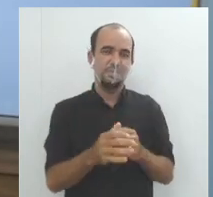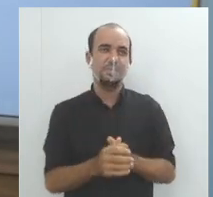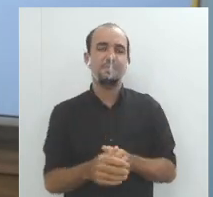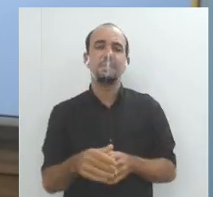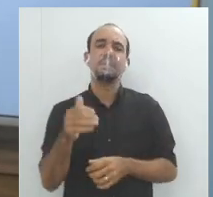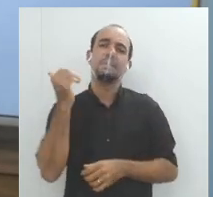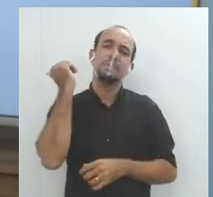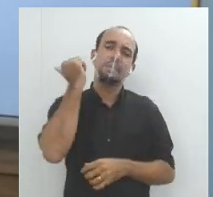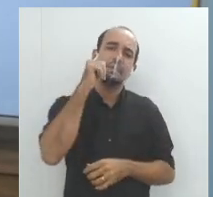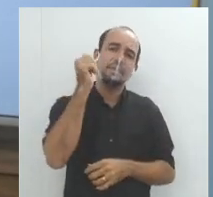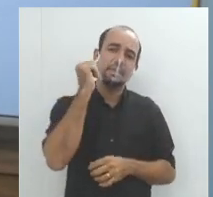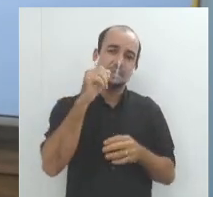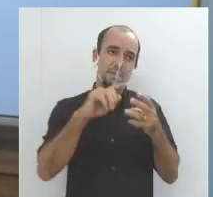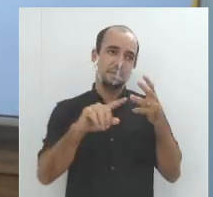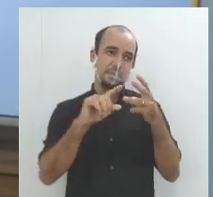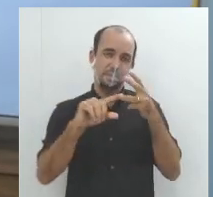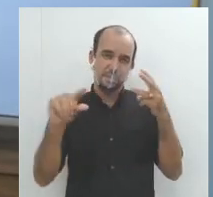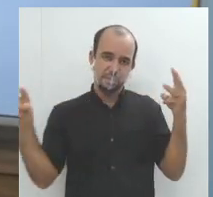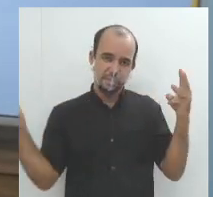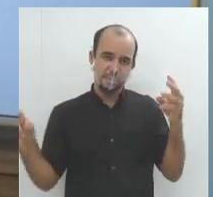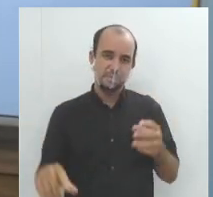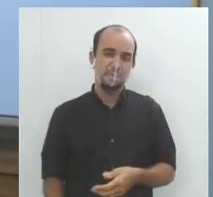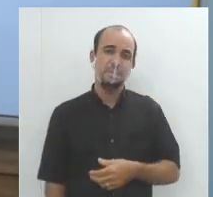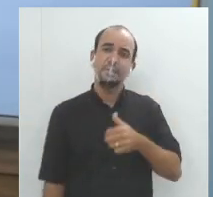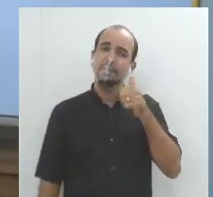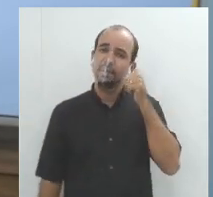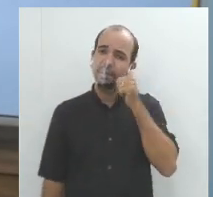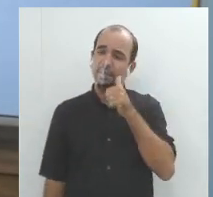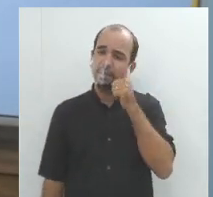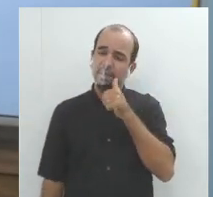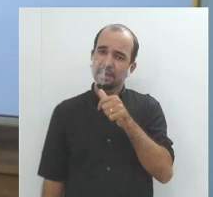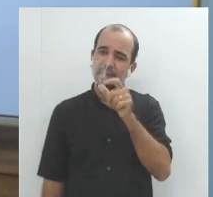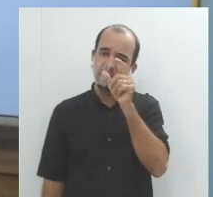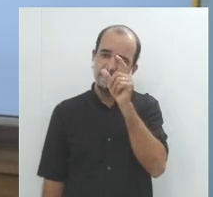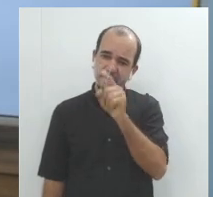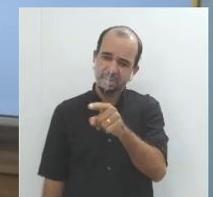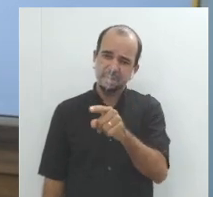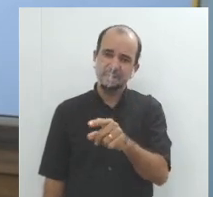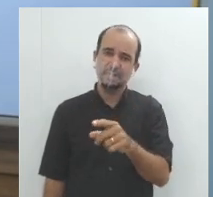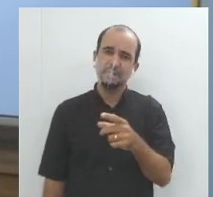muito pouco. O que é que acontece aqui? Verbo.